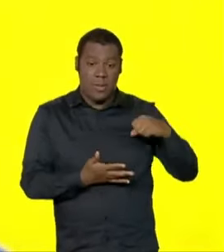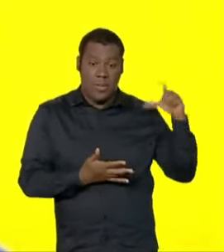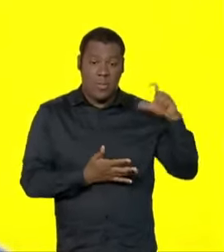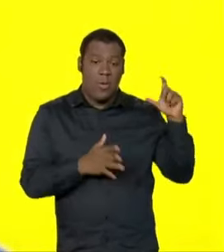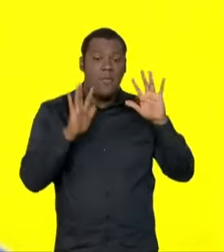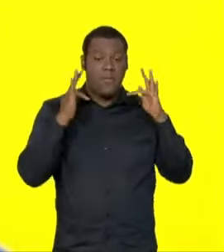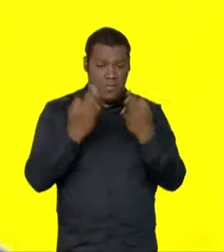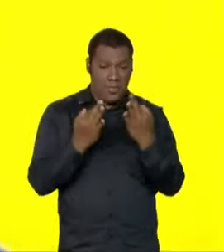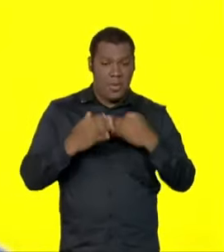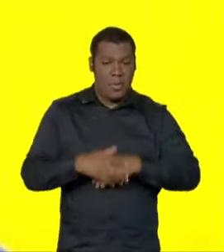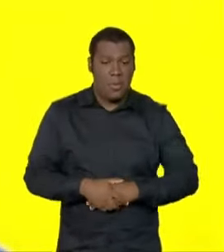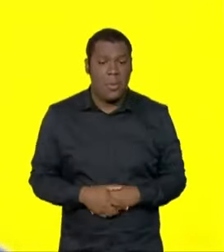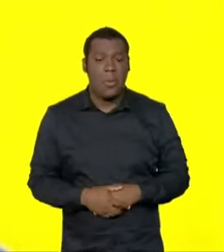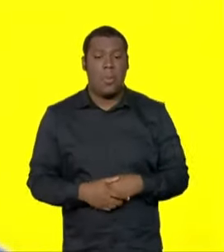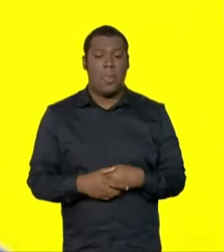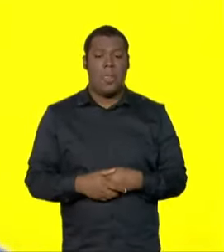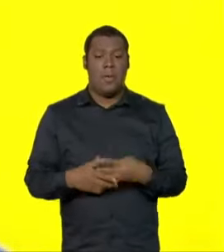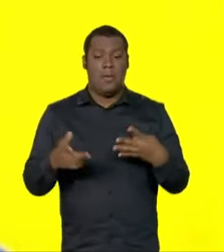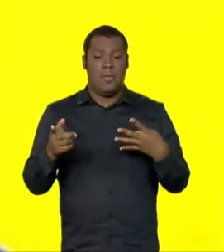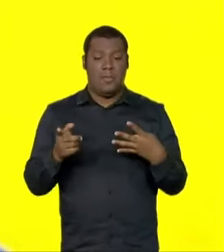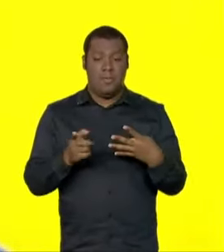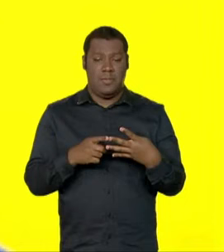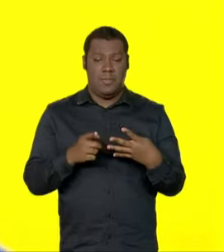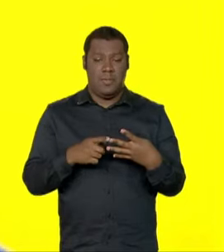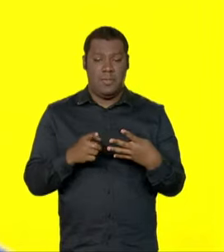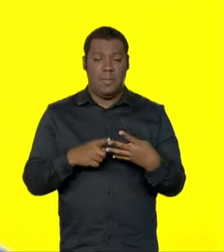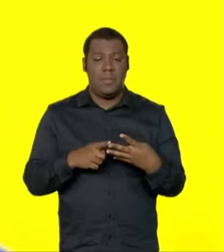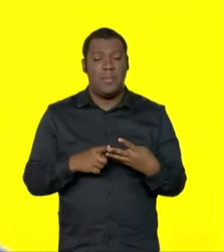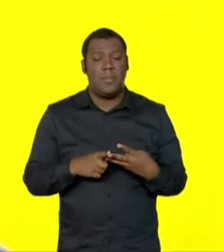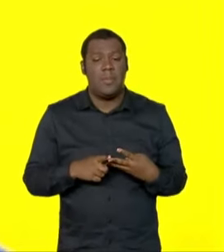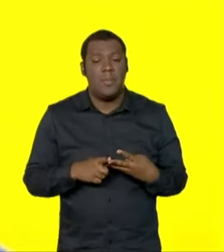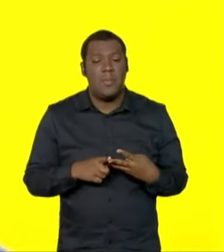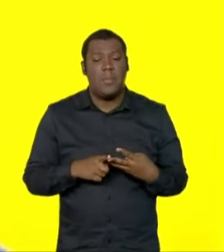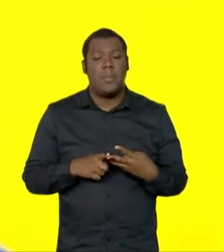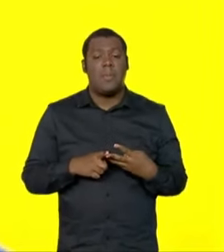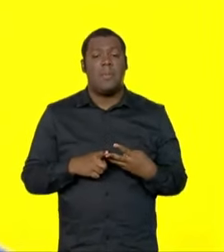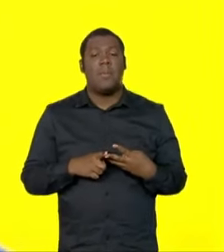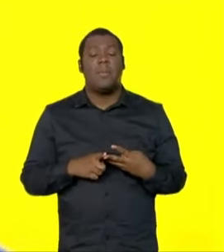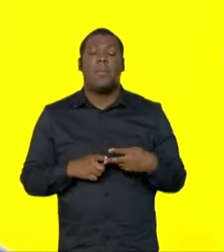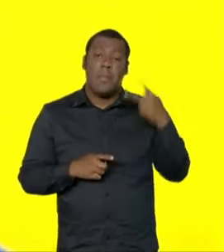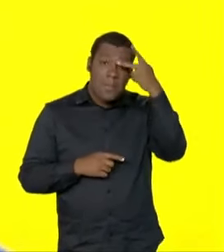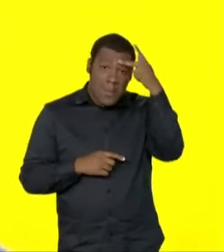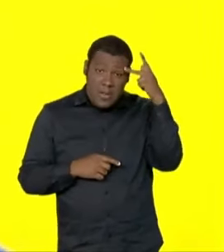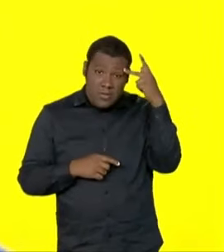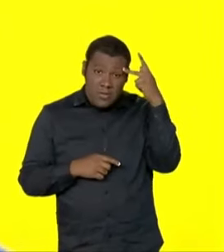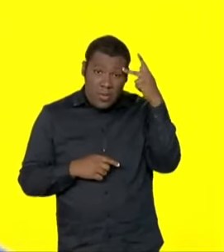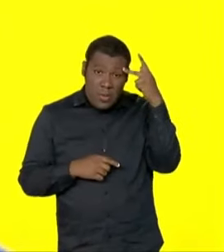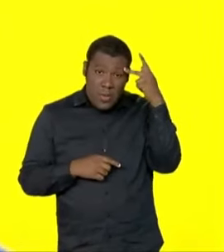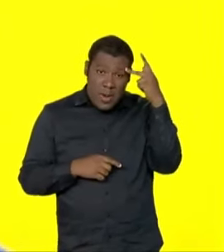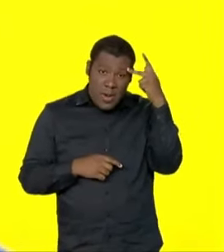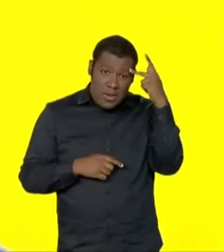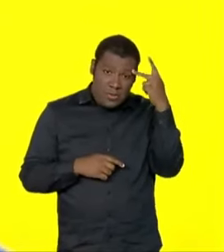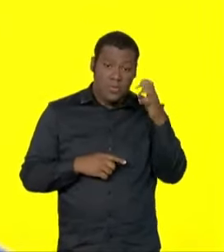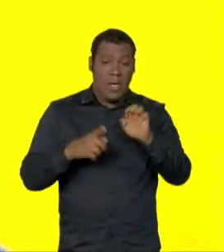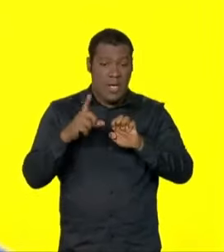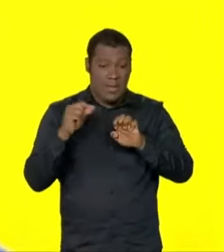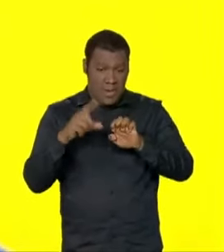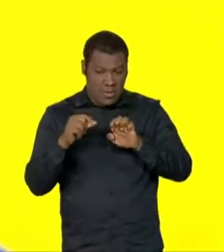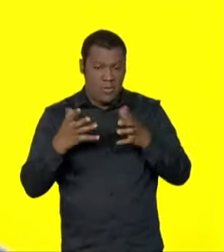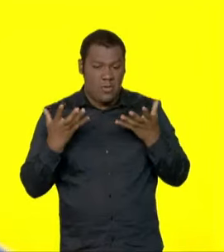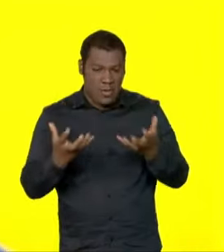público do Bolsa Família. O Acredita no primeiro passo, para quem já tem um negócio e também para quem quer